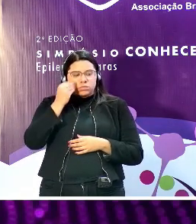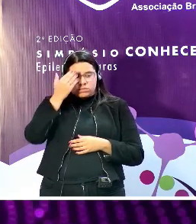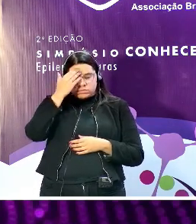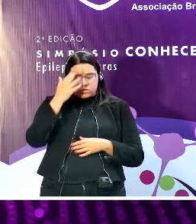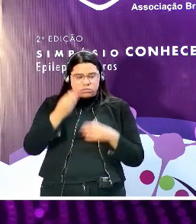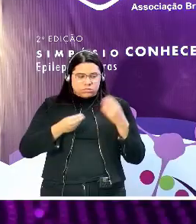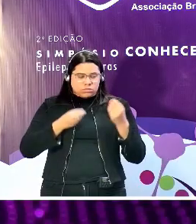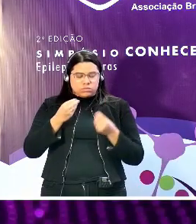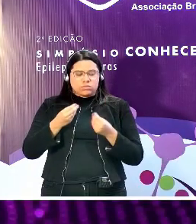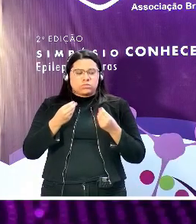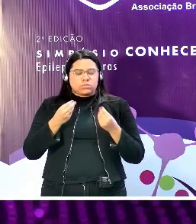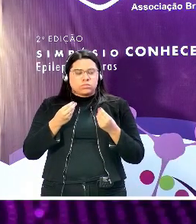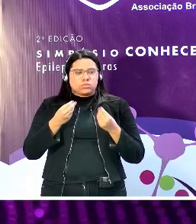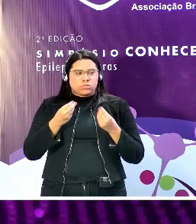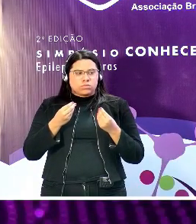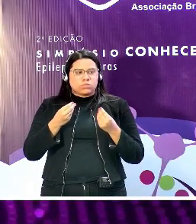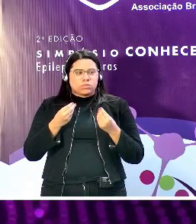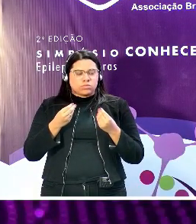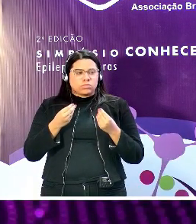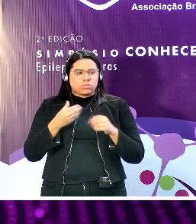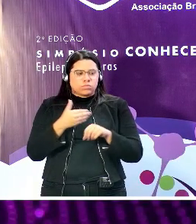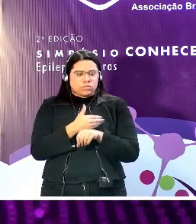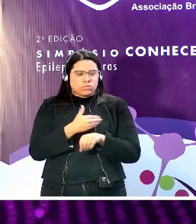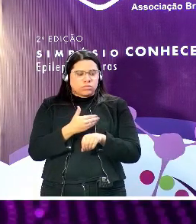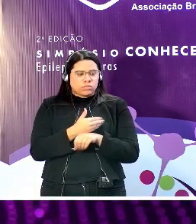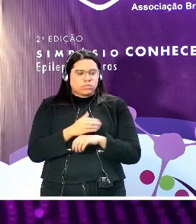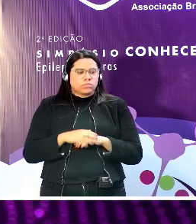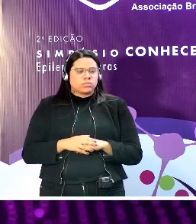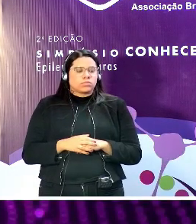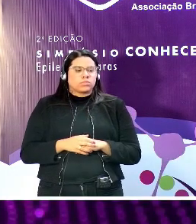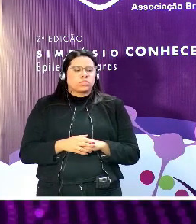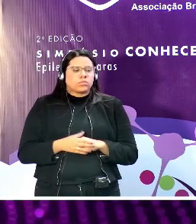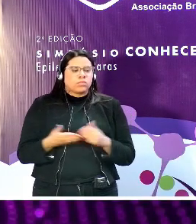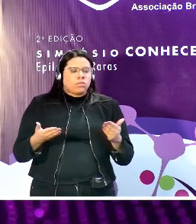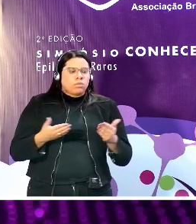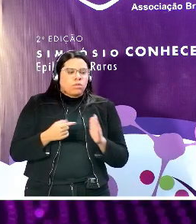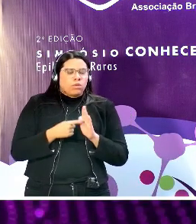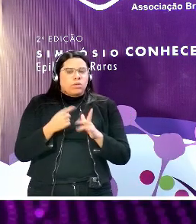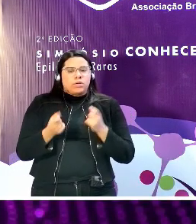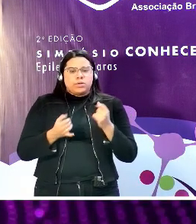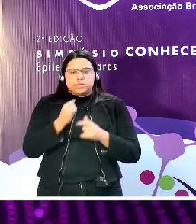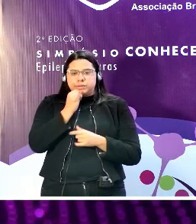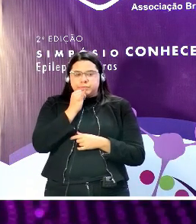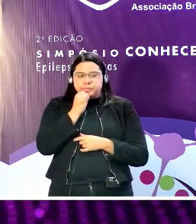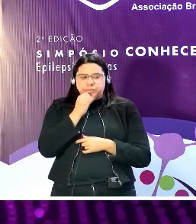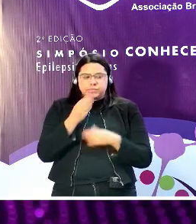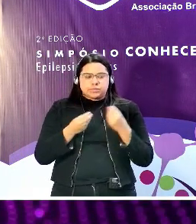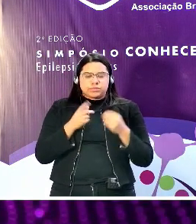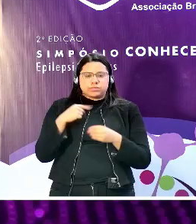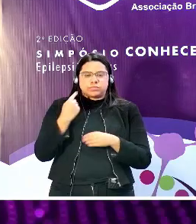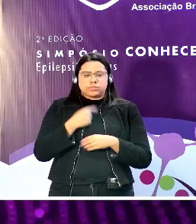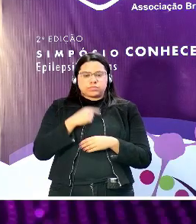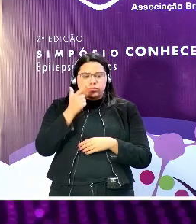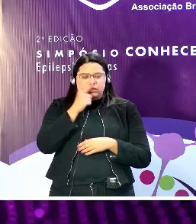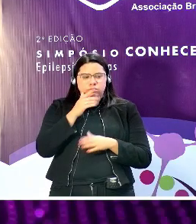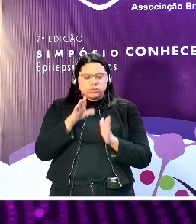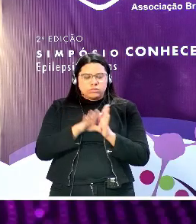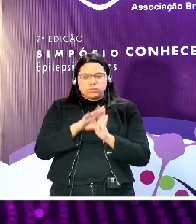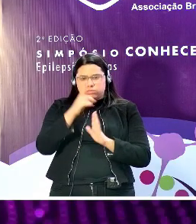abordagens complementares. Eu vou dar alguns exemplos de como a gente chegou nessa